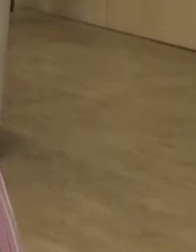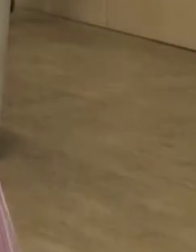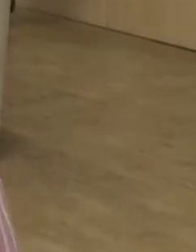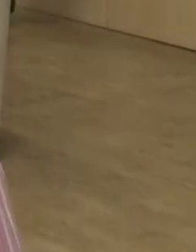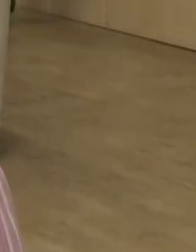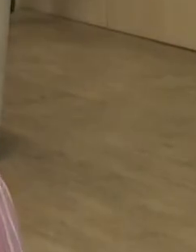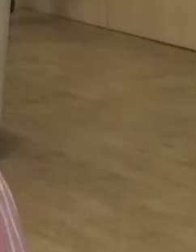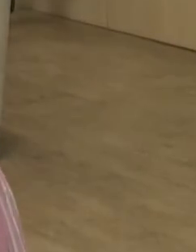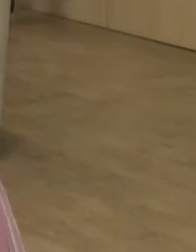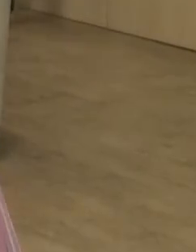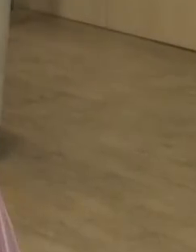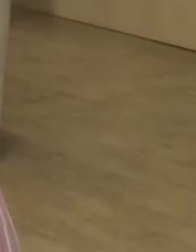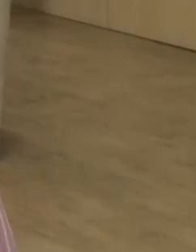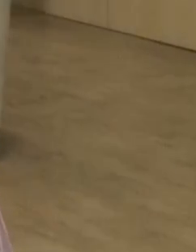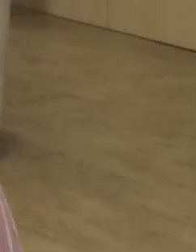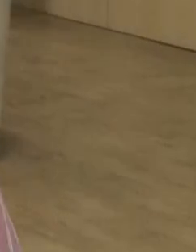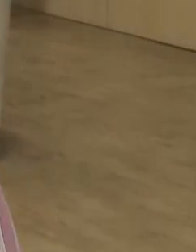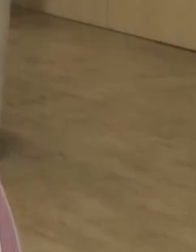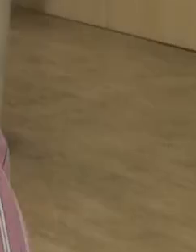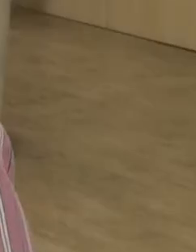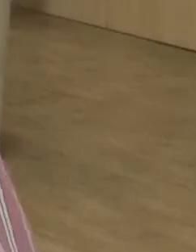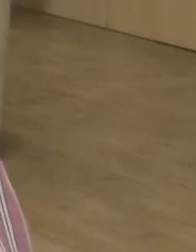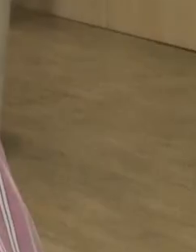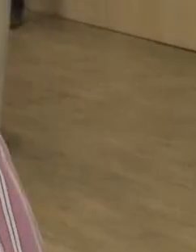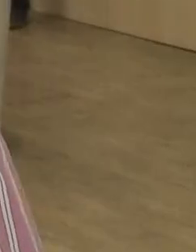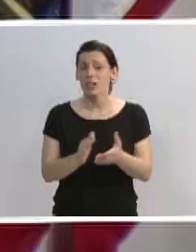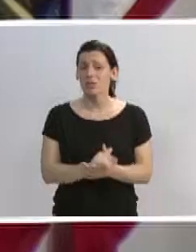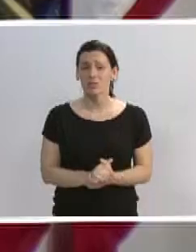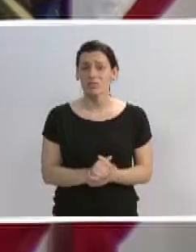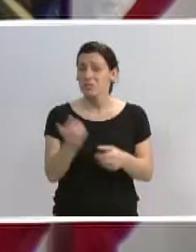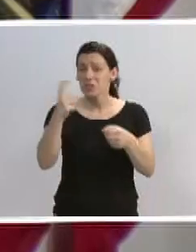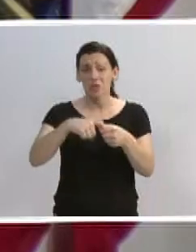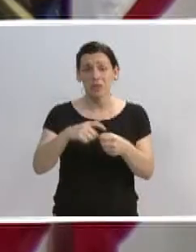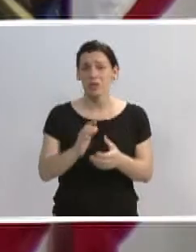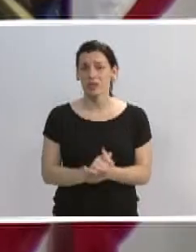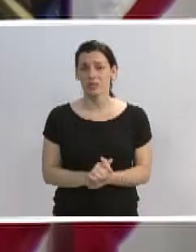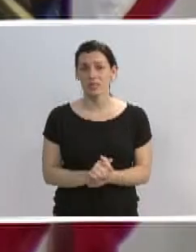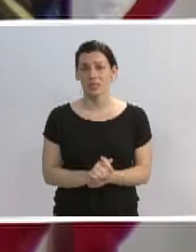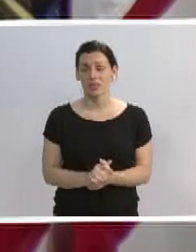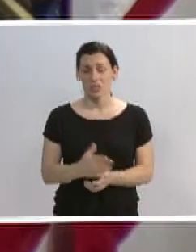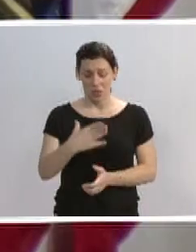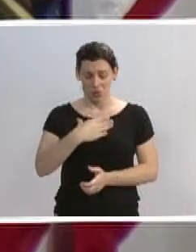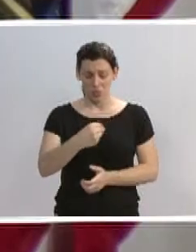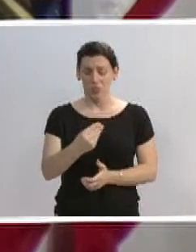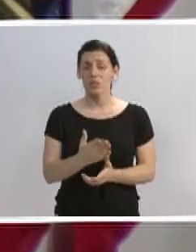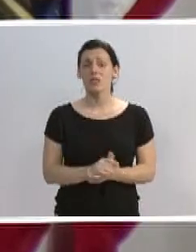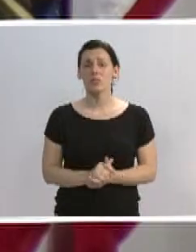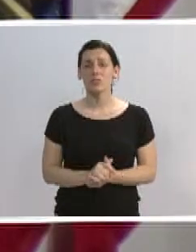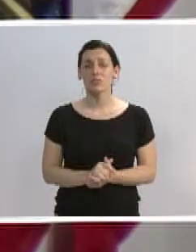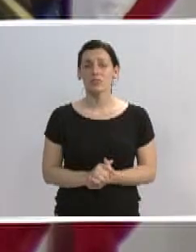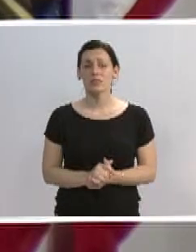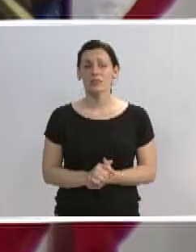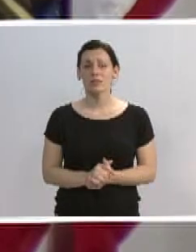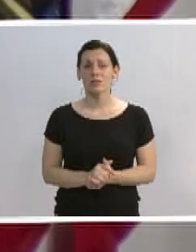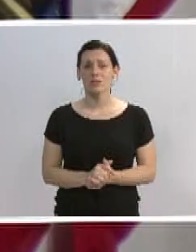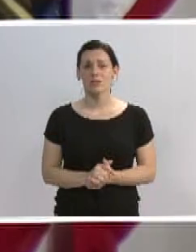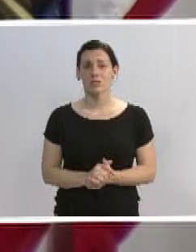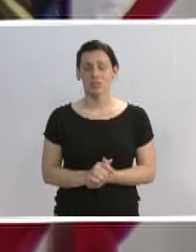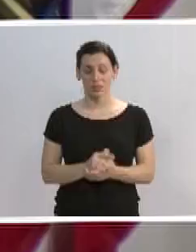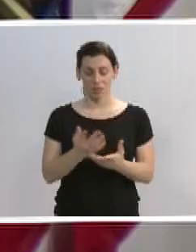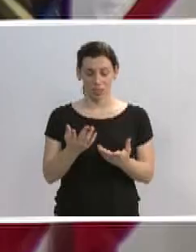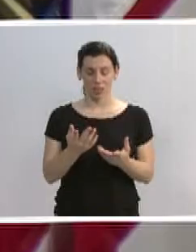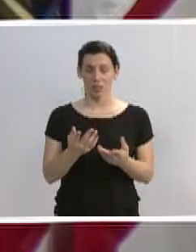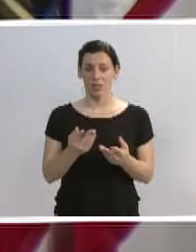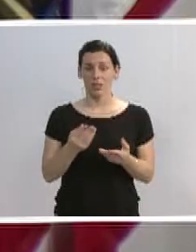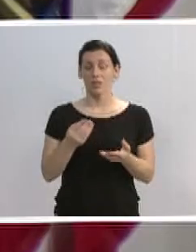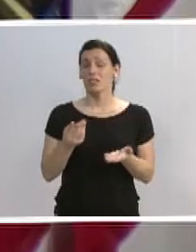fazer prestigiar Blumenal prestigiar o nosso povo a nossa gente trazendo Esse grande evento para cá no momento da presidência foi promulgada a lei que institui o selo